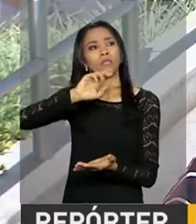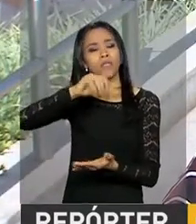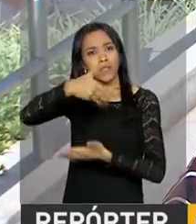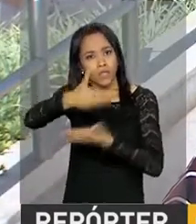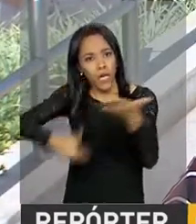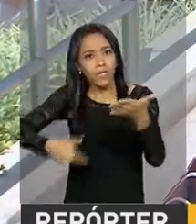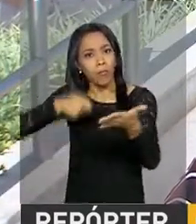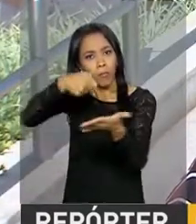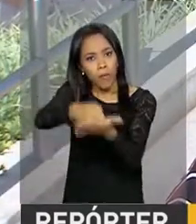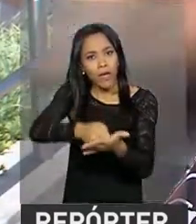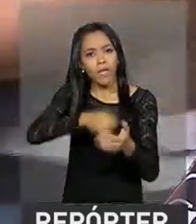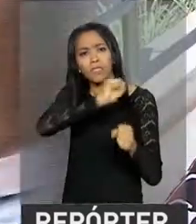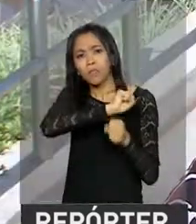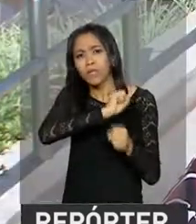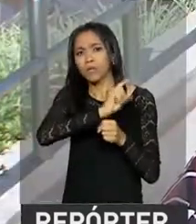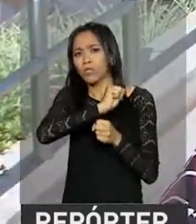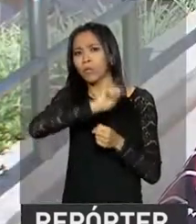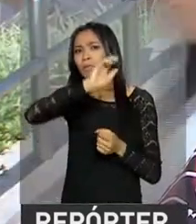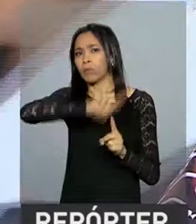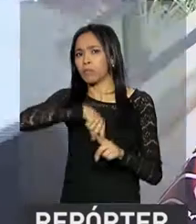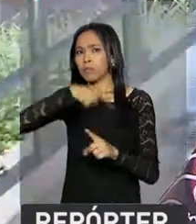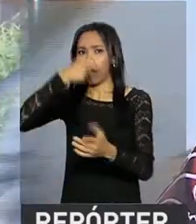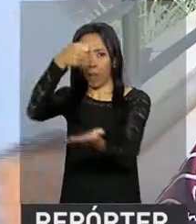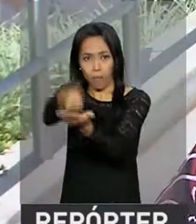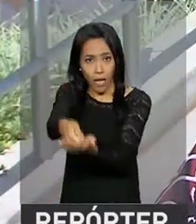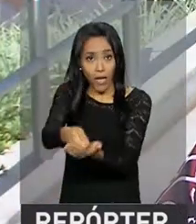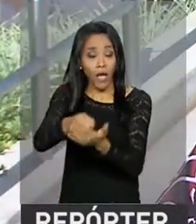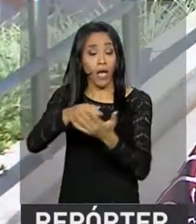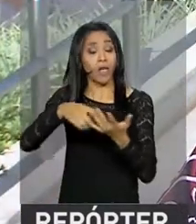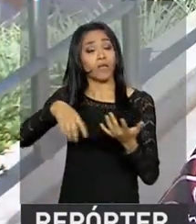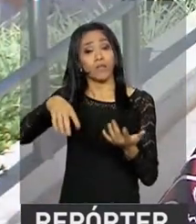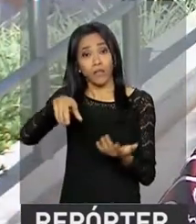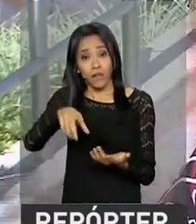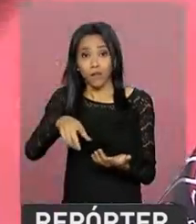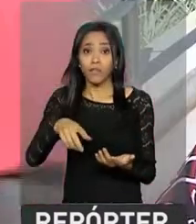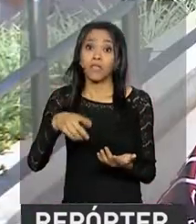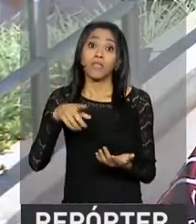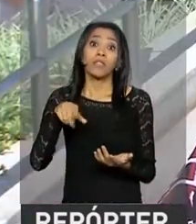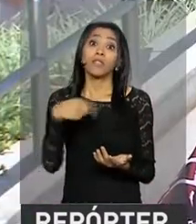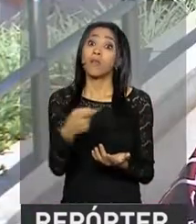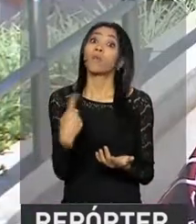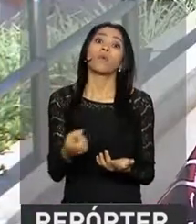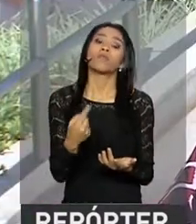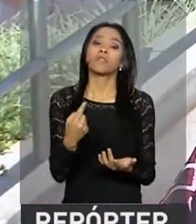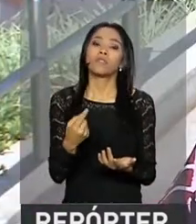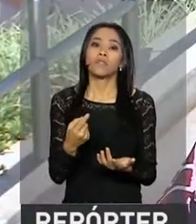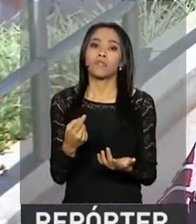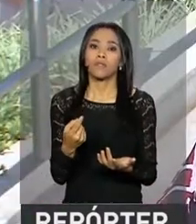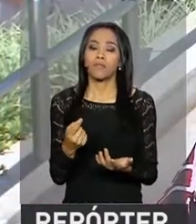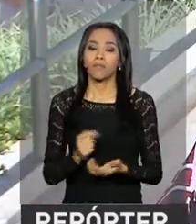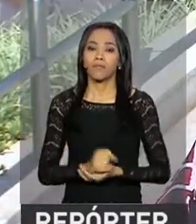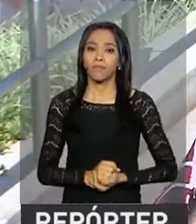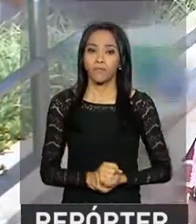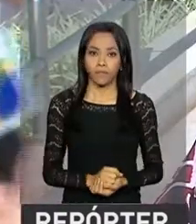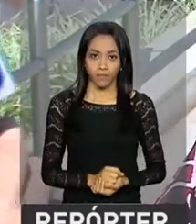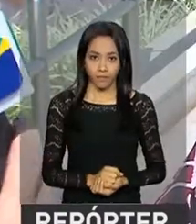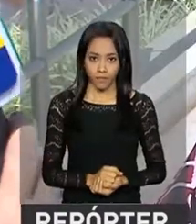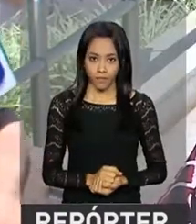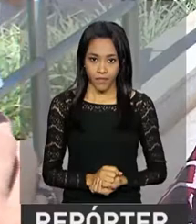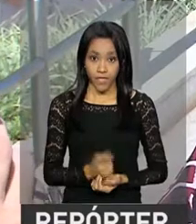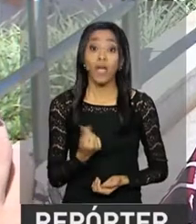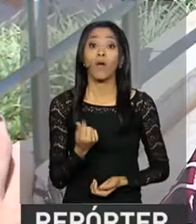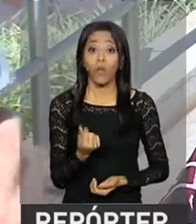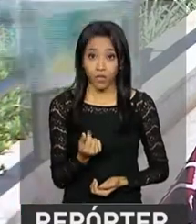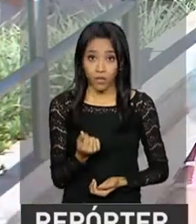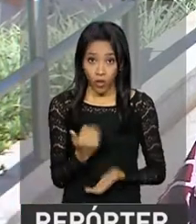pagar o restante ainda não saiu não entrou eu tive um ambiente está a pensar se está a conta gotas